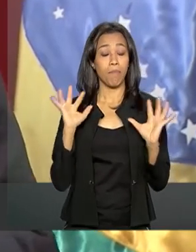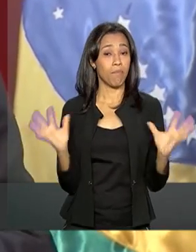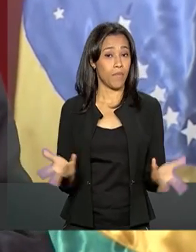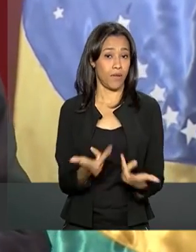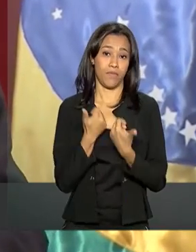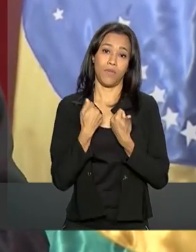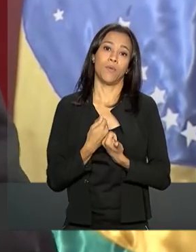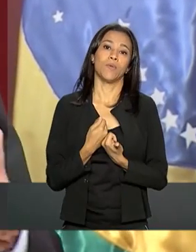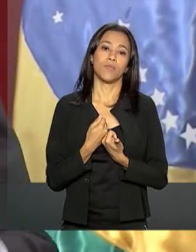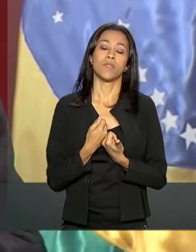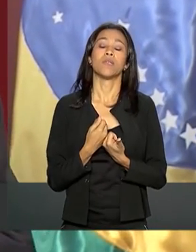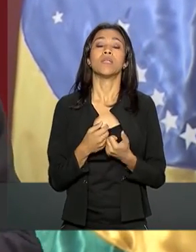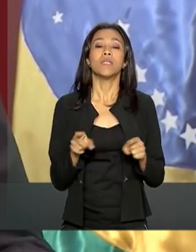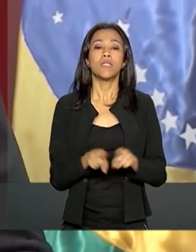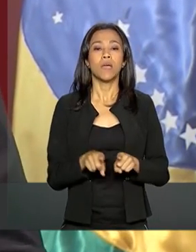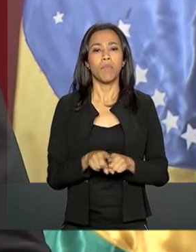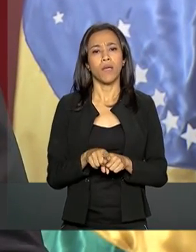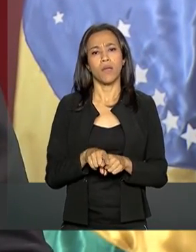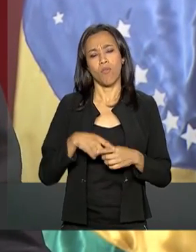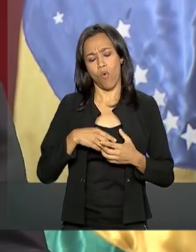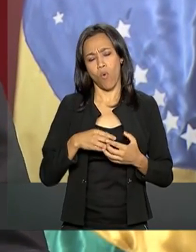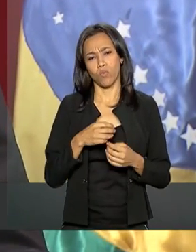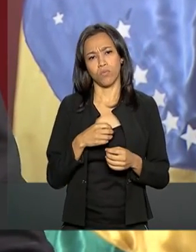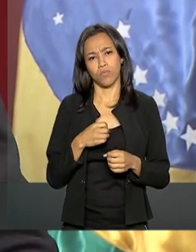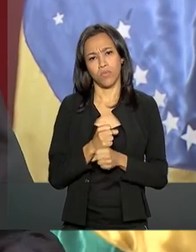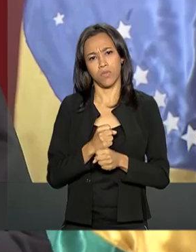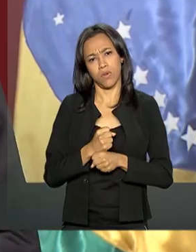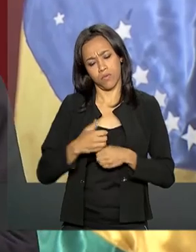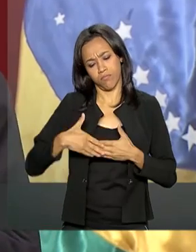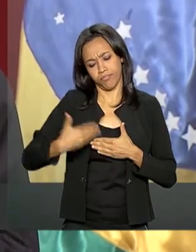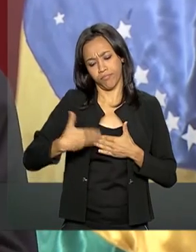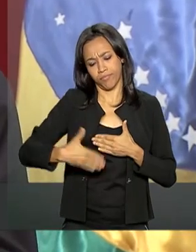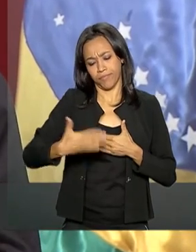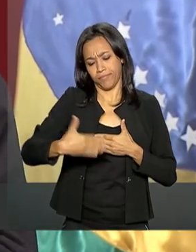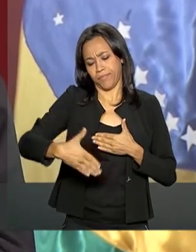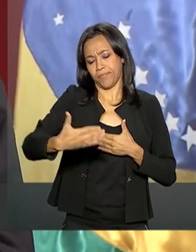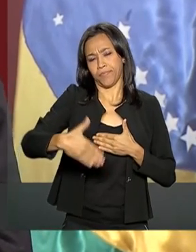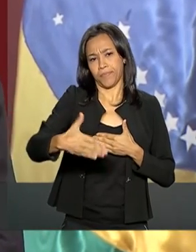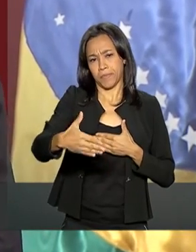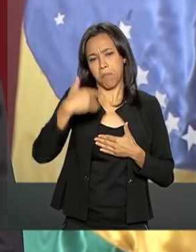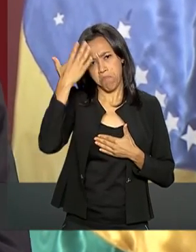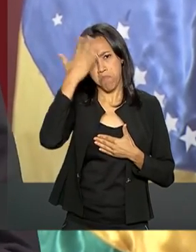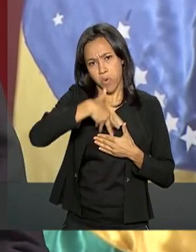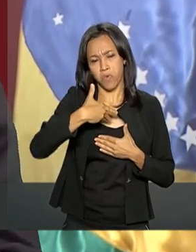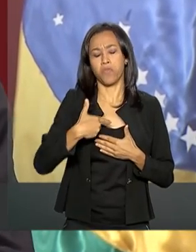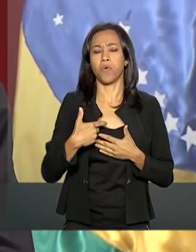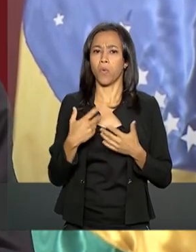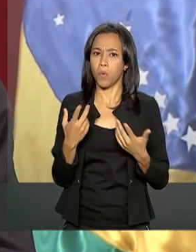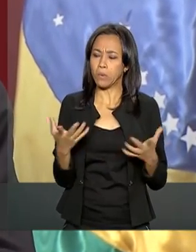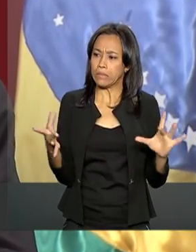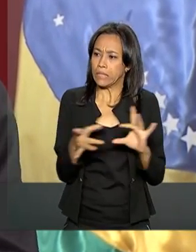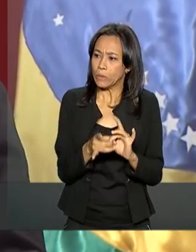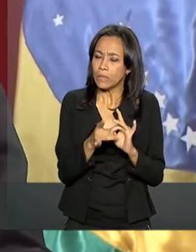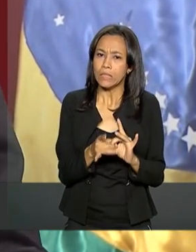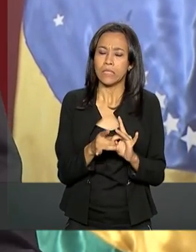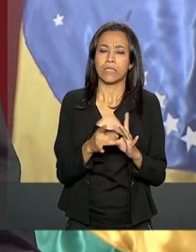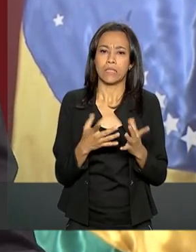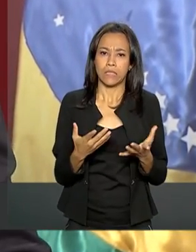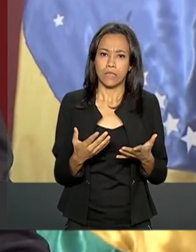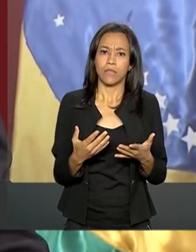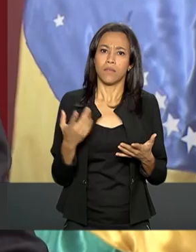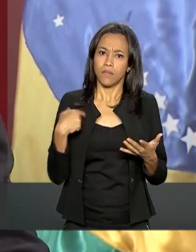E ao longo do seu desenvolvimento, demonstrou uma e mil vezes os laços profundos de amizade, de lealdade